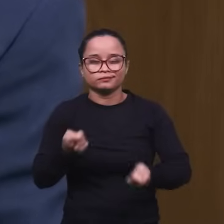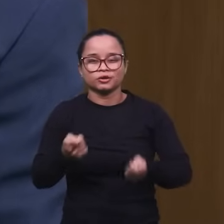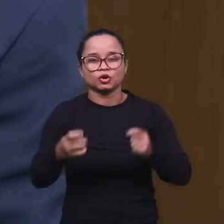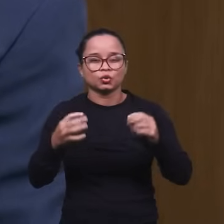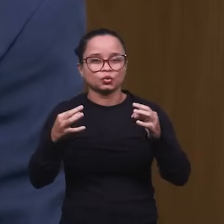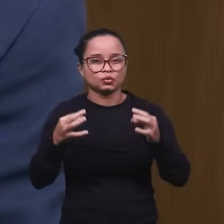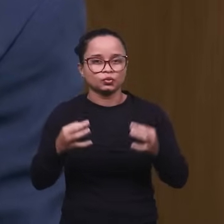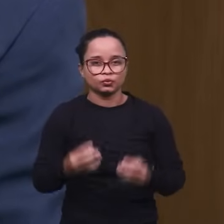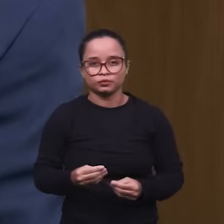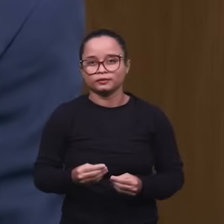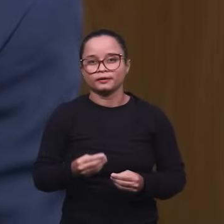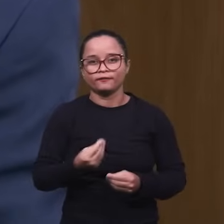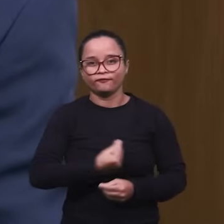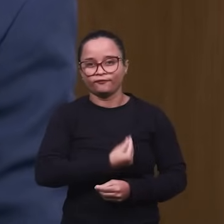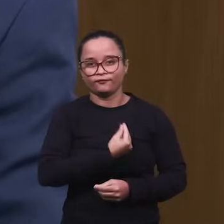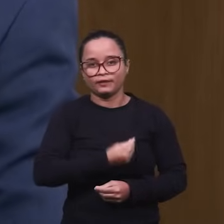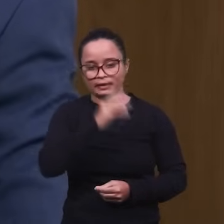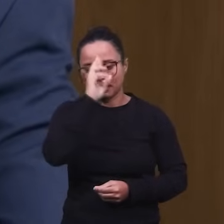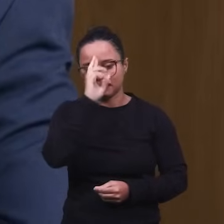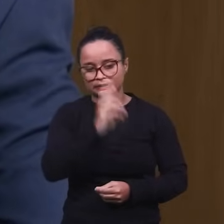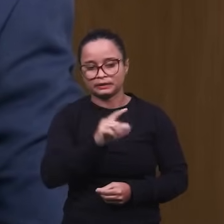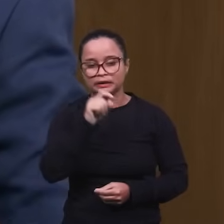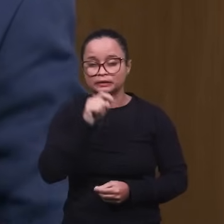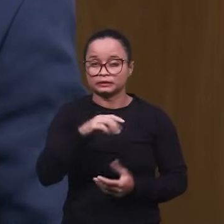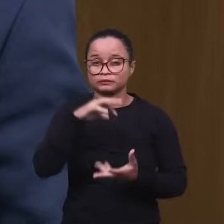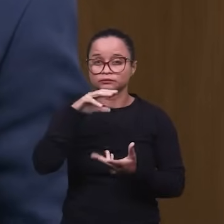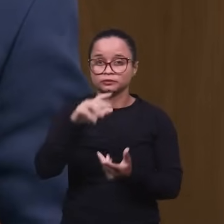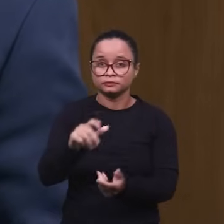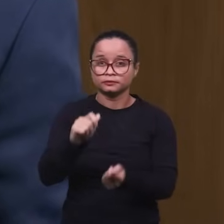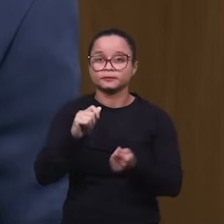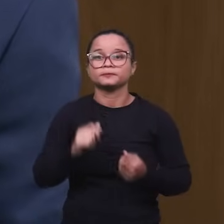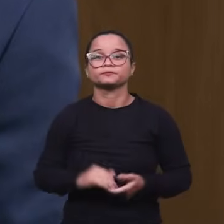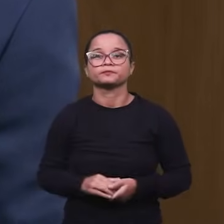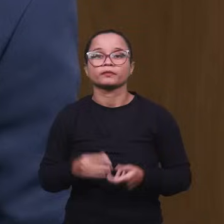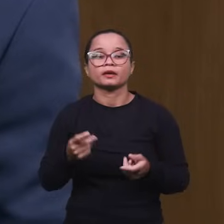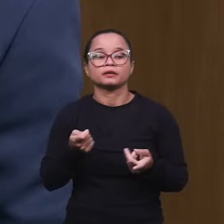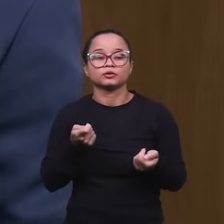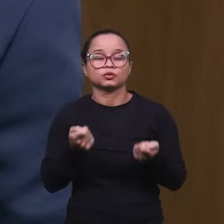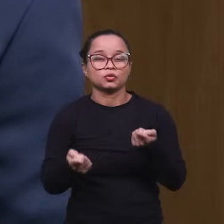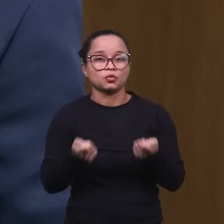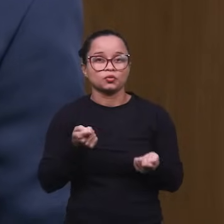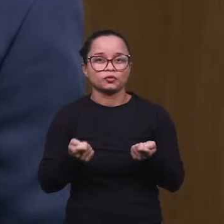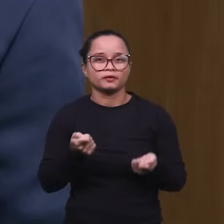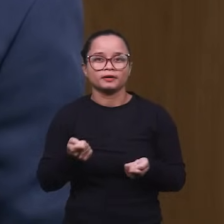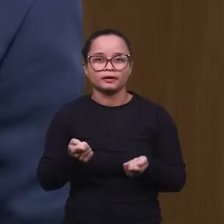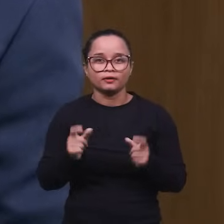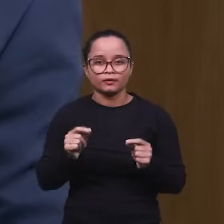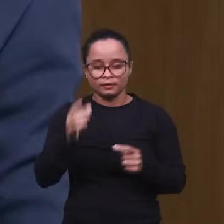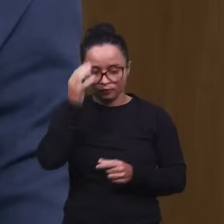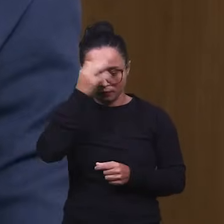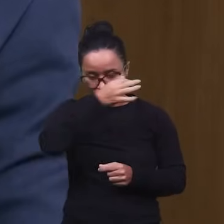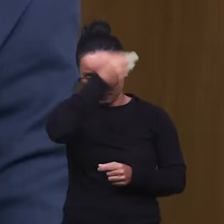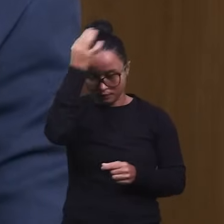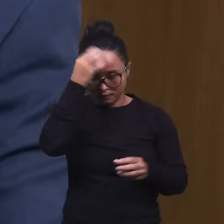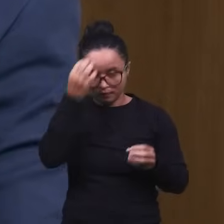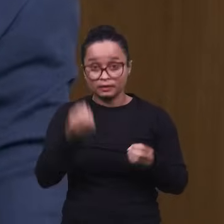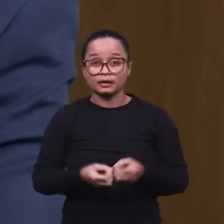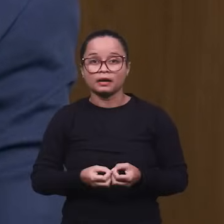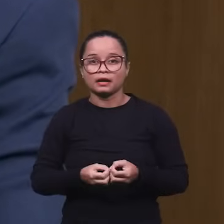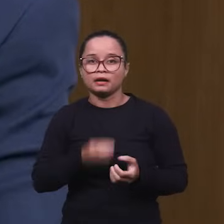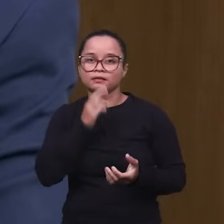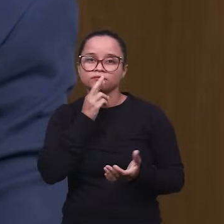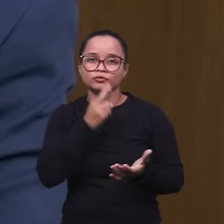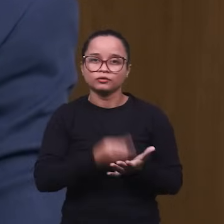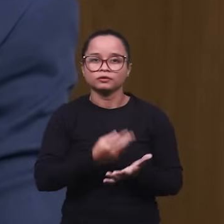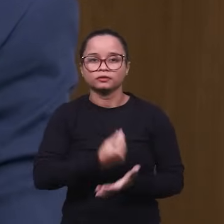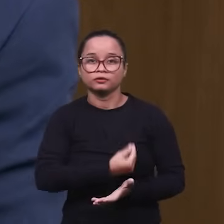o material. Então, a nossa vida material, vamos dizer assim, ela é uma consequência da nossa